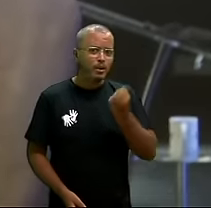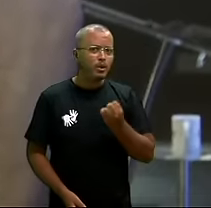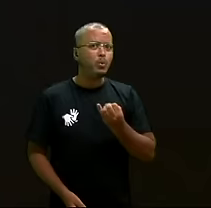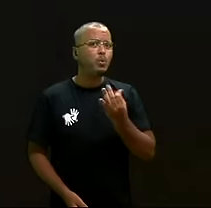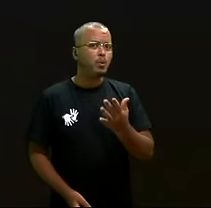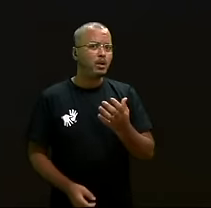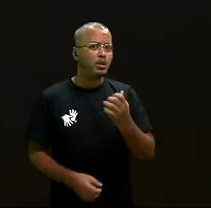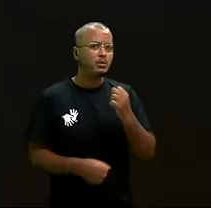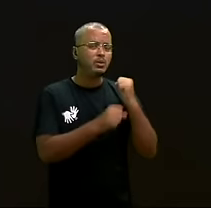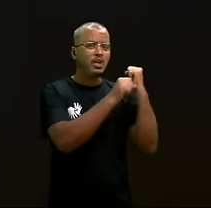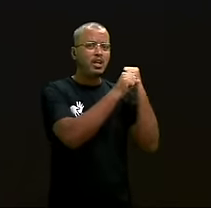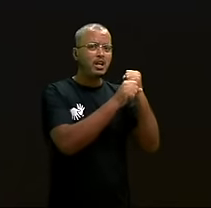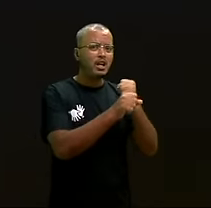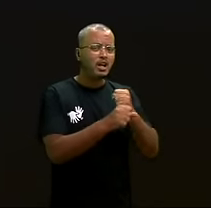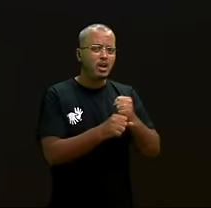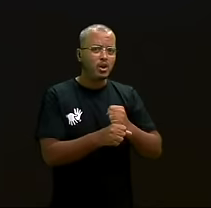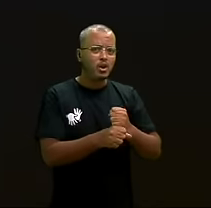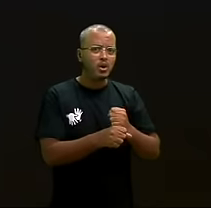pecado?